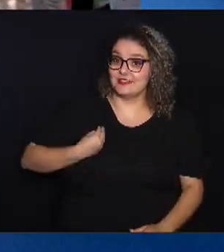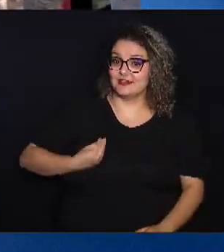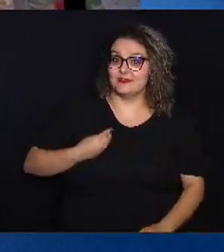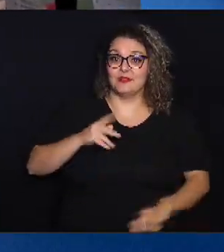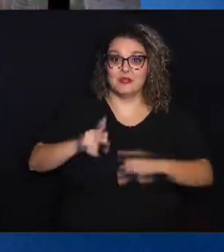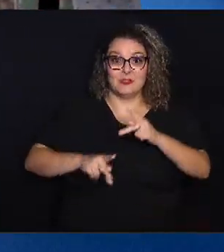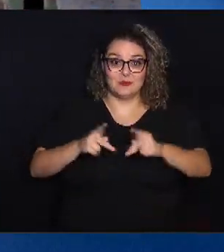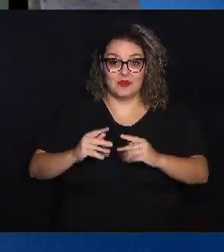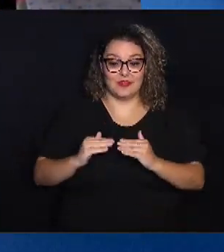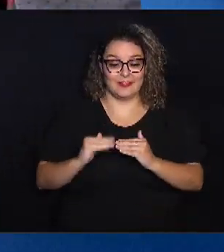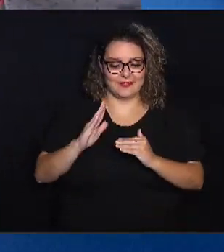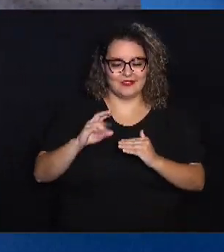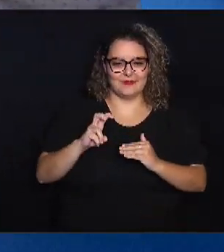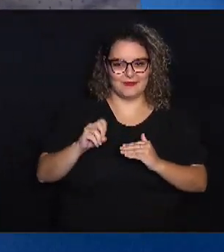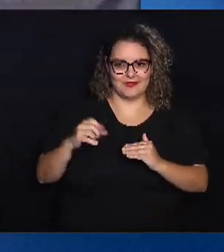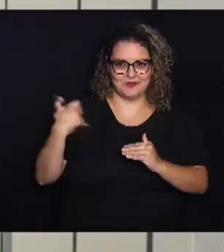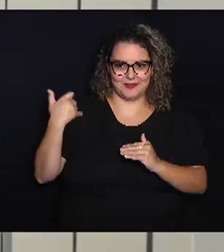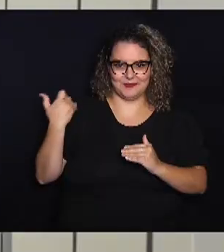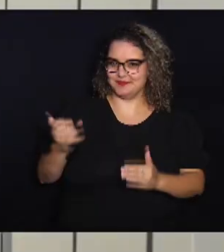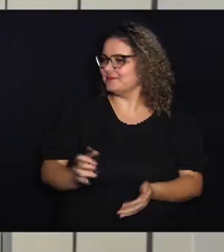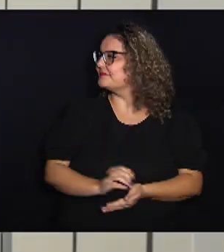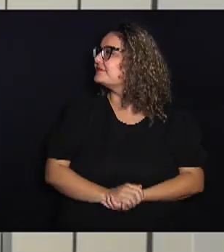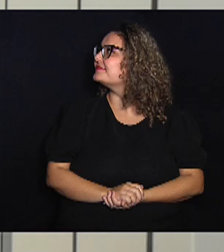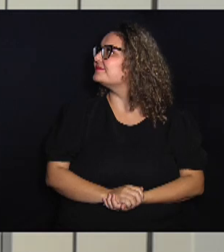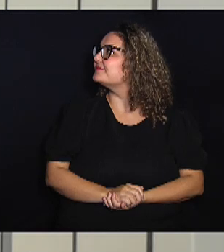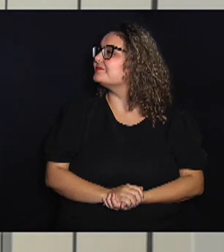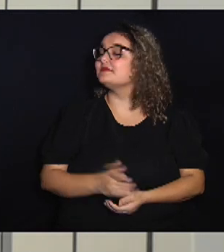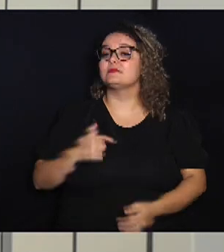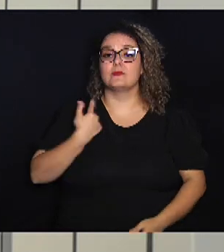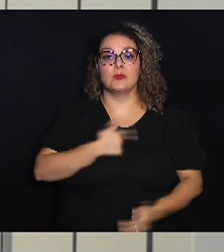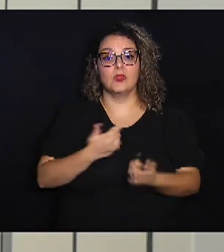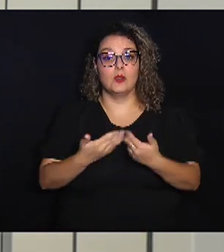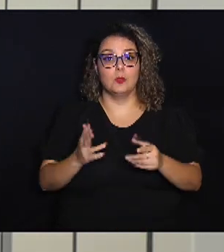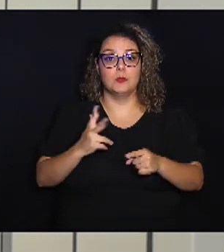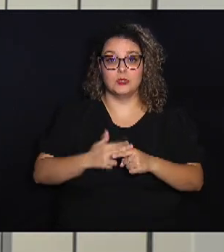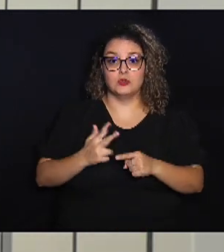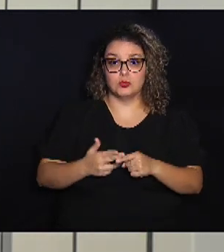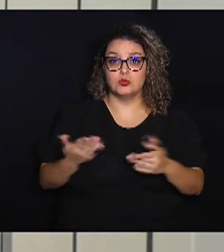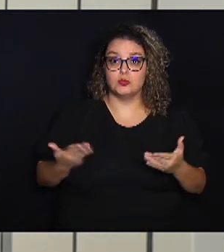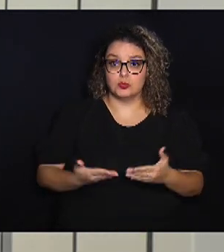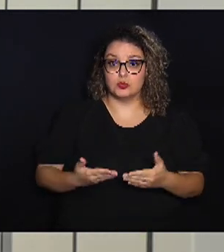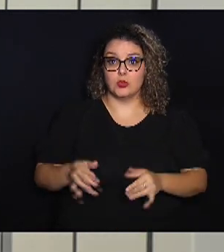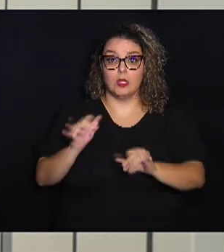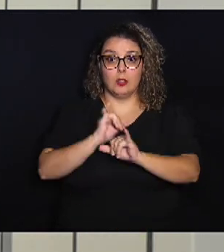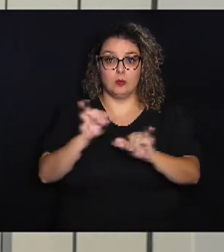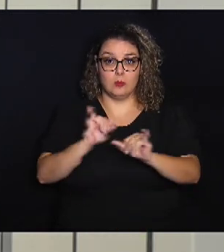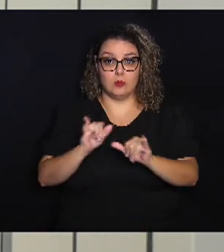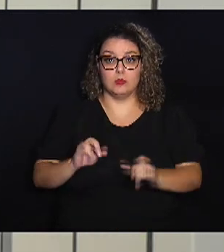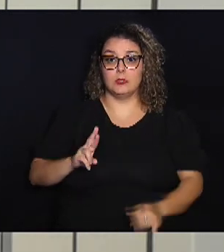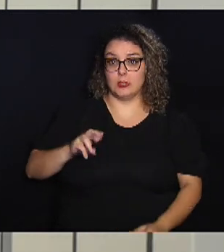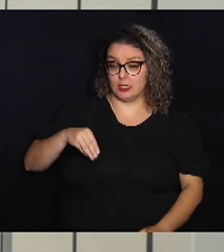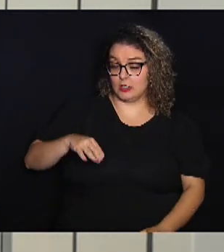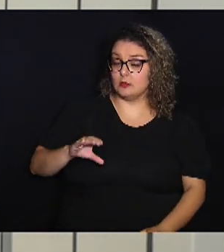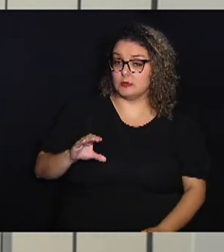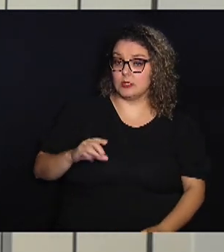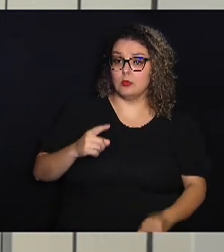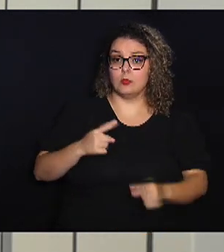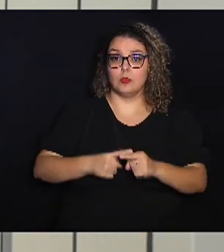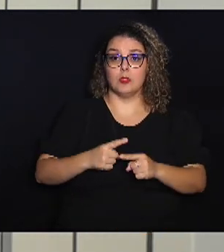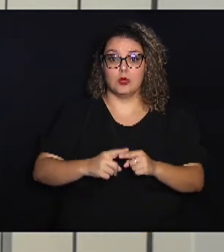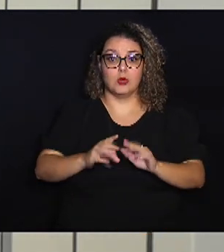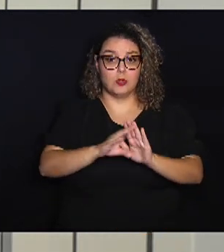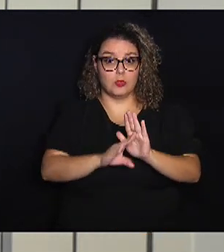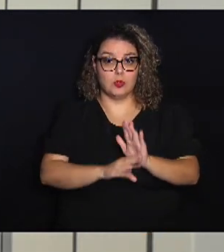público acima dos 50 anos. E a gente abre a edição de hoje com as notícias da metrópole, porque o